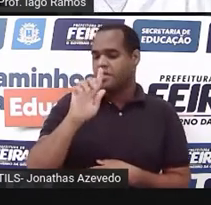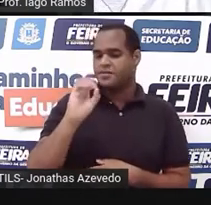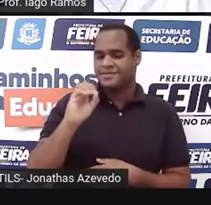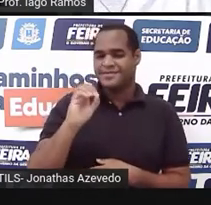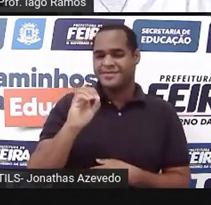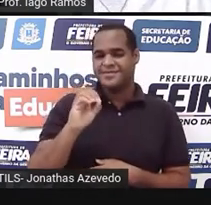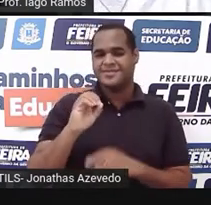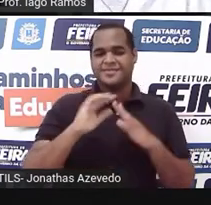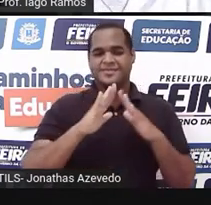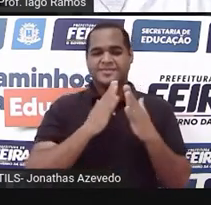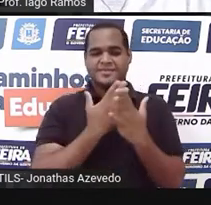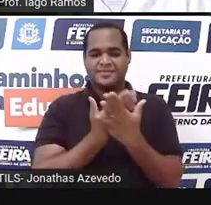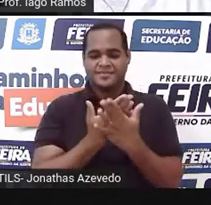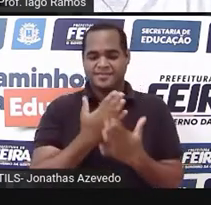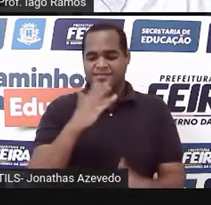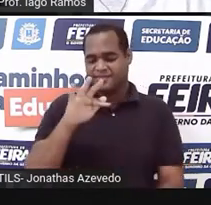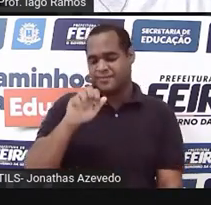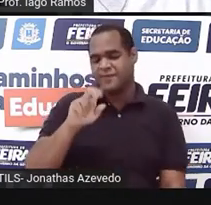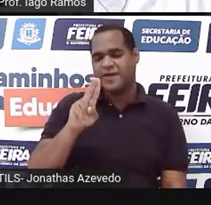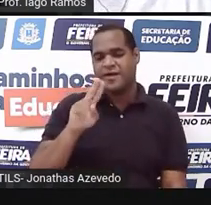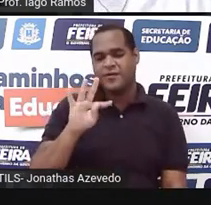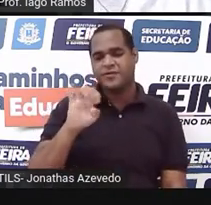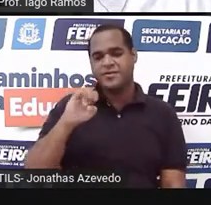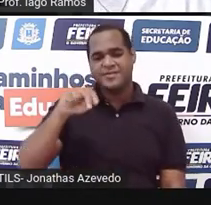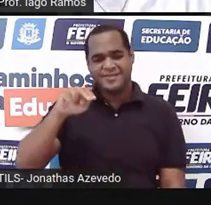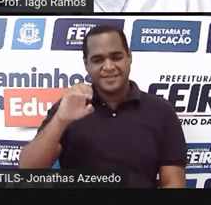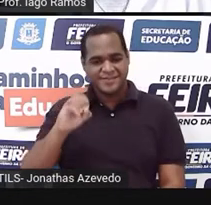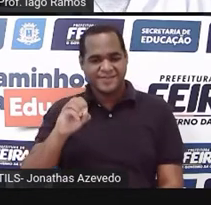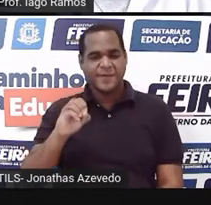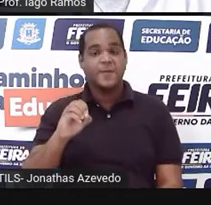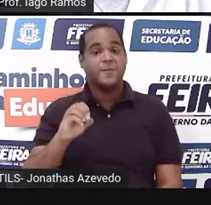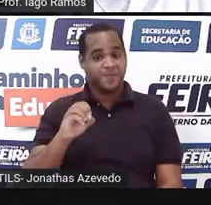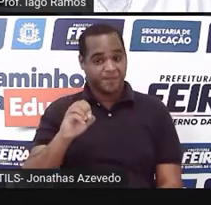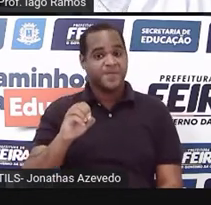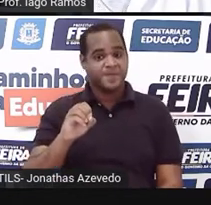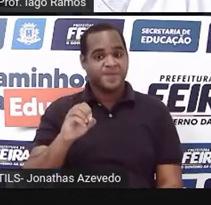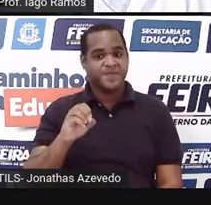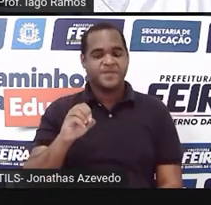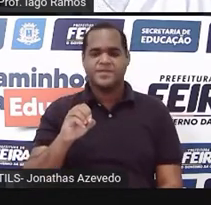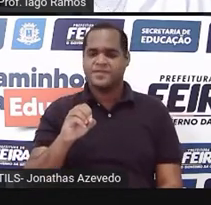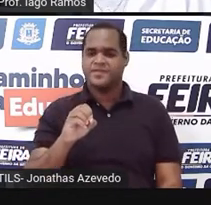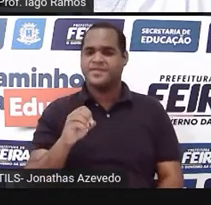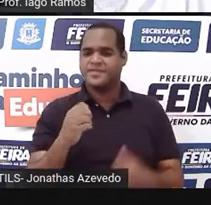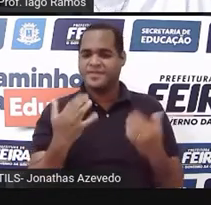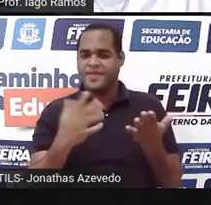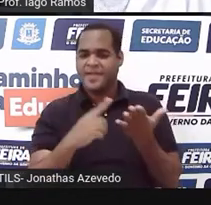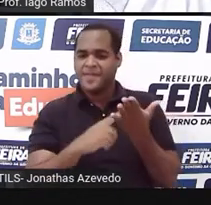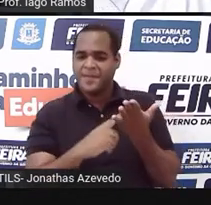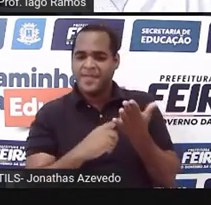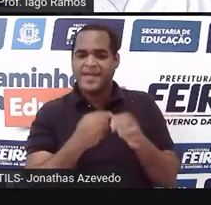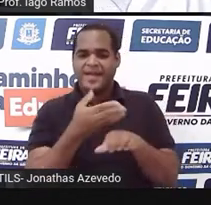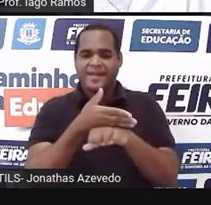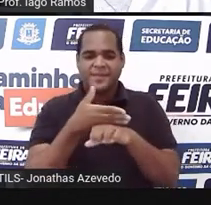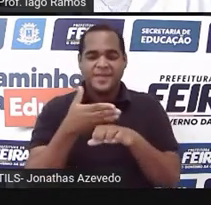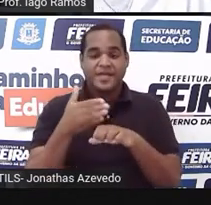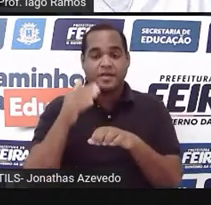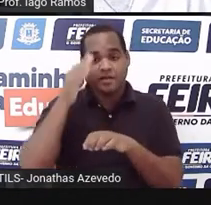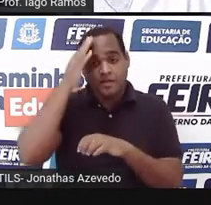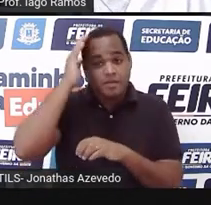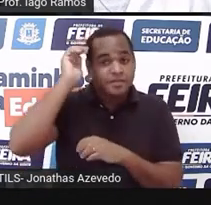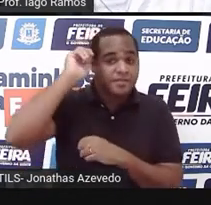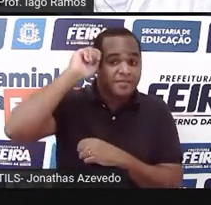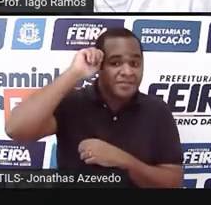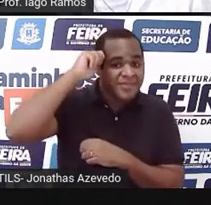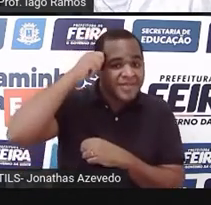Ramos lá da escola municipal Faustino Dias Lima é tem pele branca cabelo